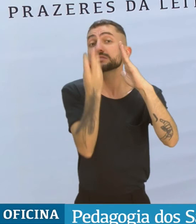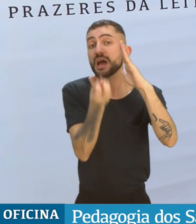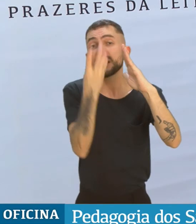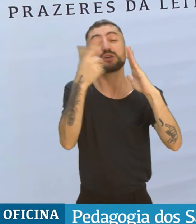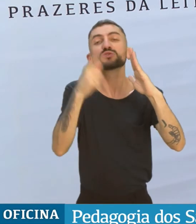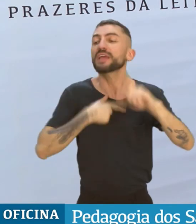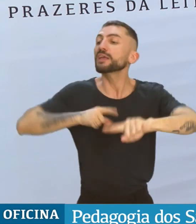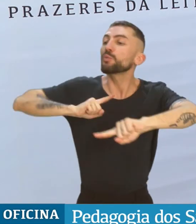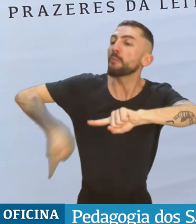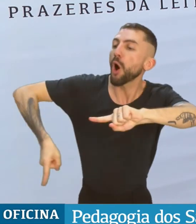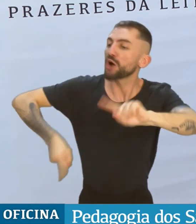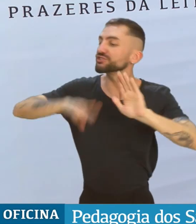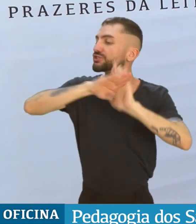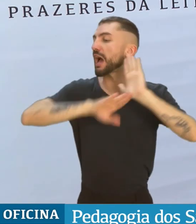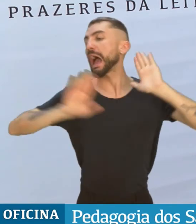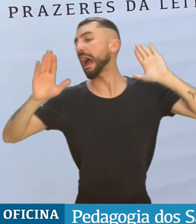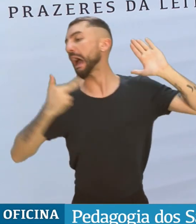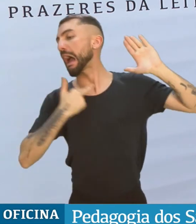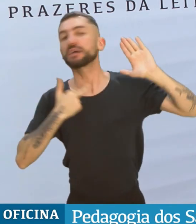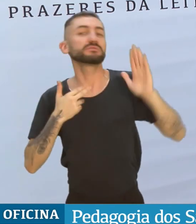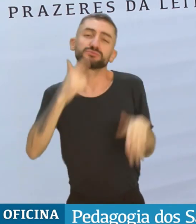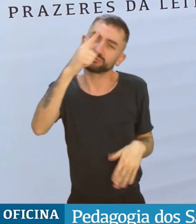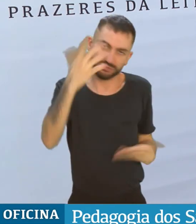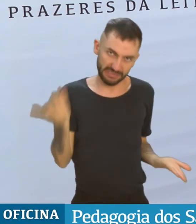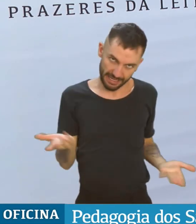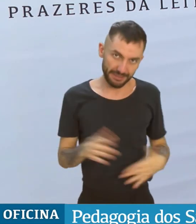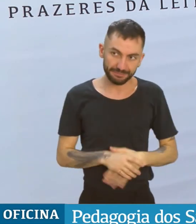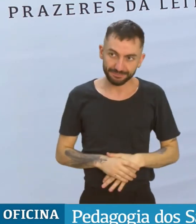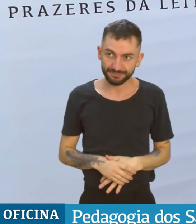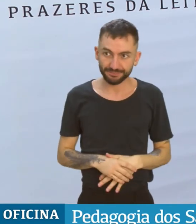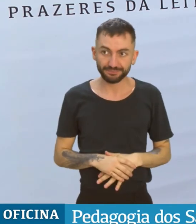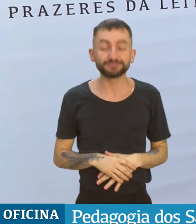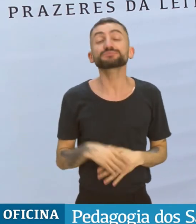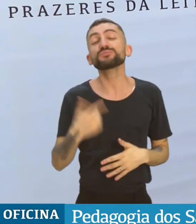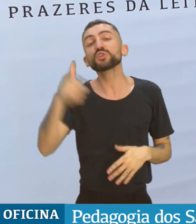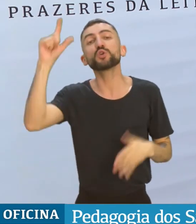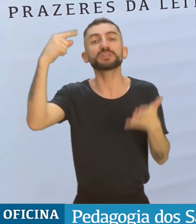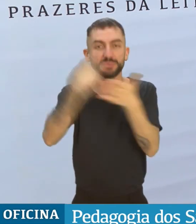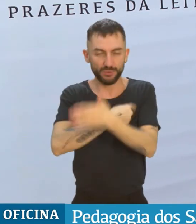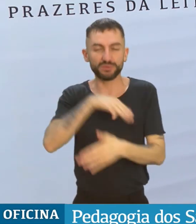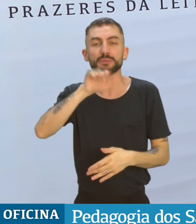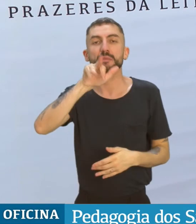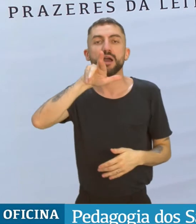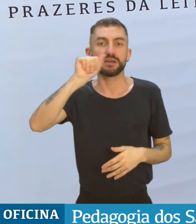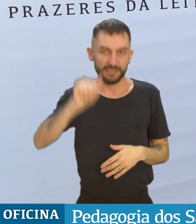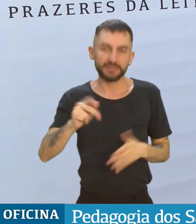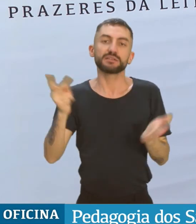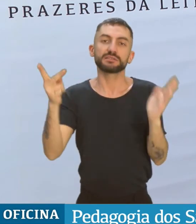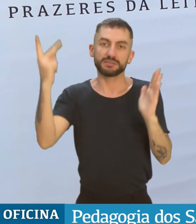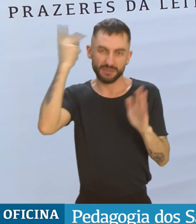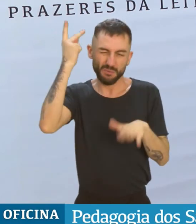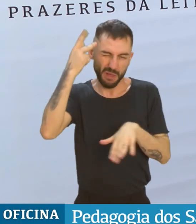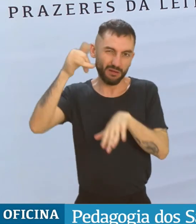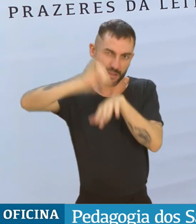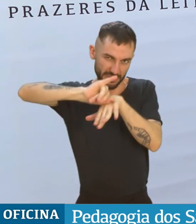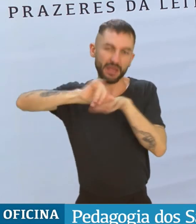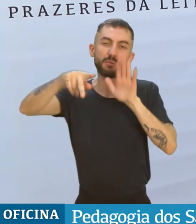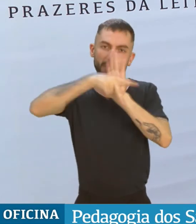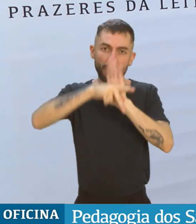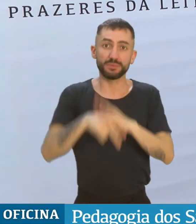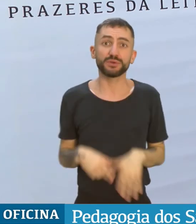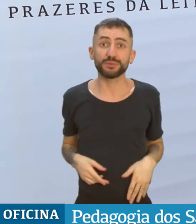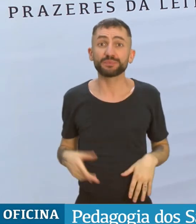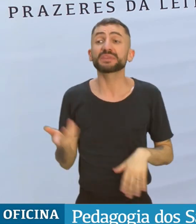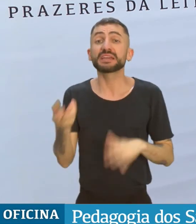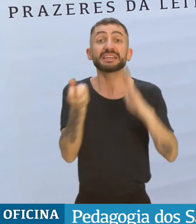essa restrição, não tem esse limite. Marília Tresca Melo, São Paulo SP. Pode-se ler no